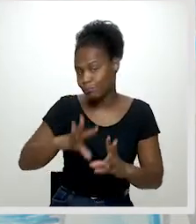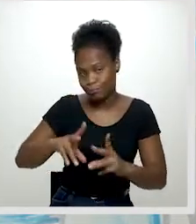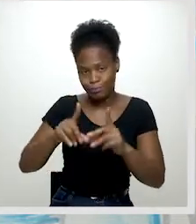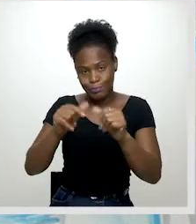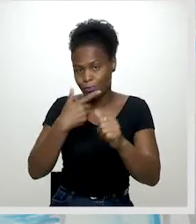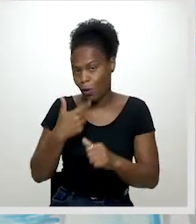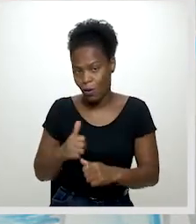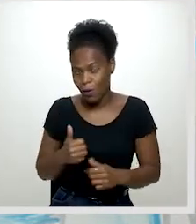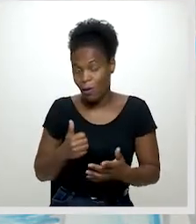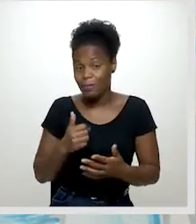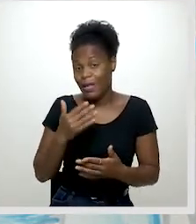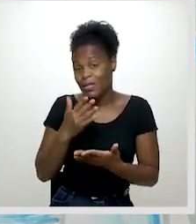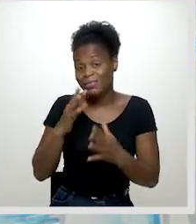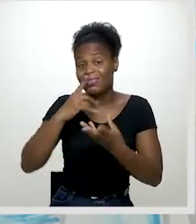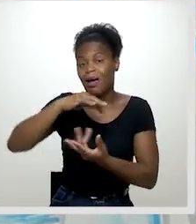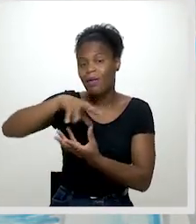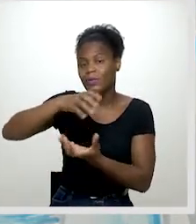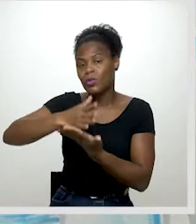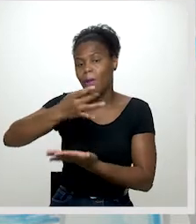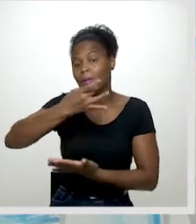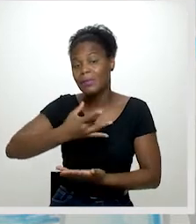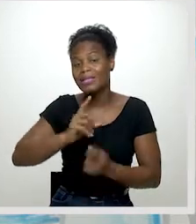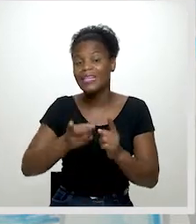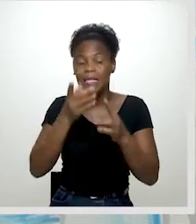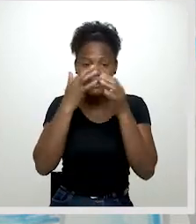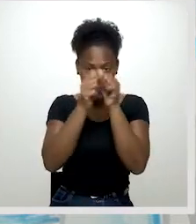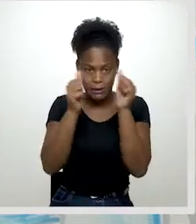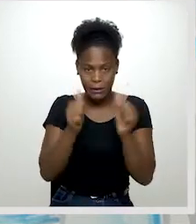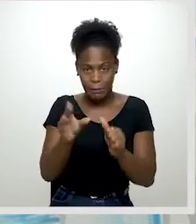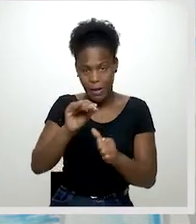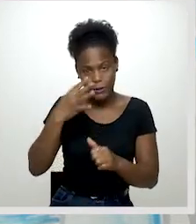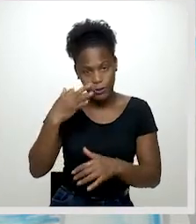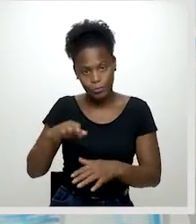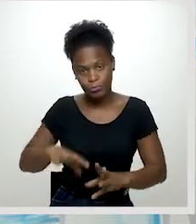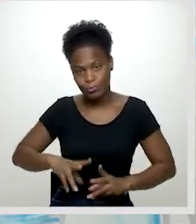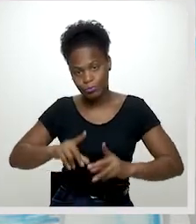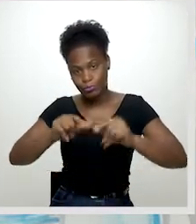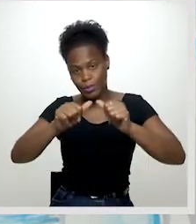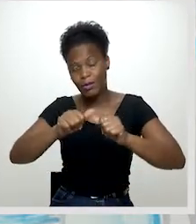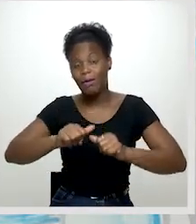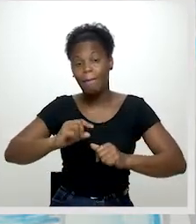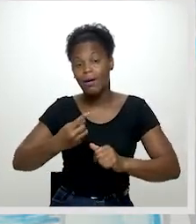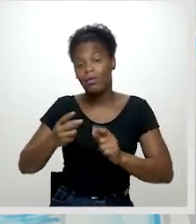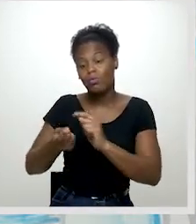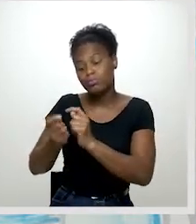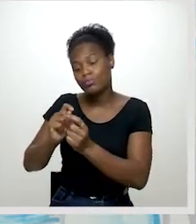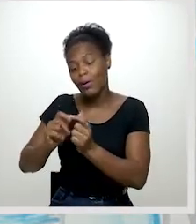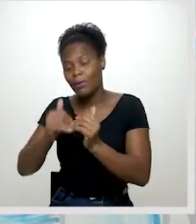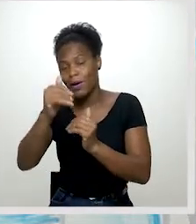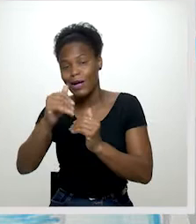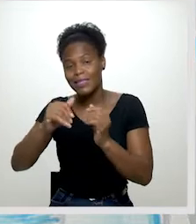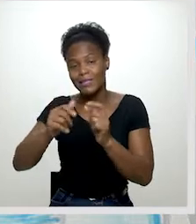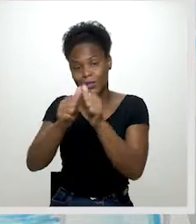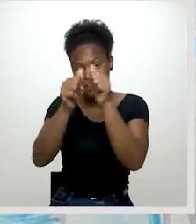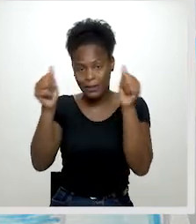se desenvolvessem. Permitia apenas com que os sistemas mais simples desenvolvessem, evoluindo para os sistemas